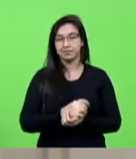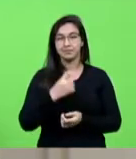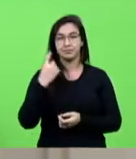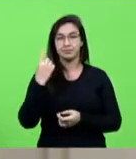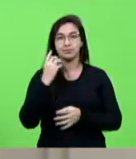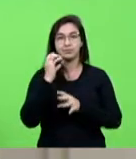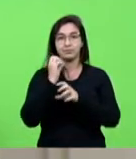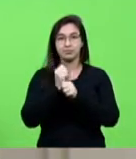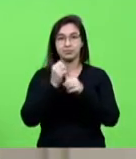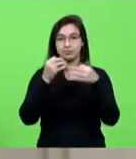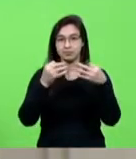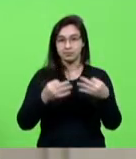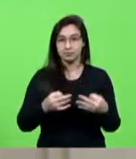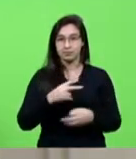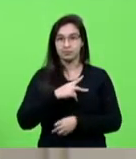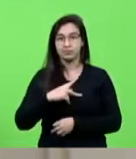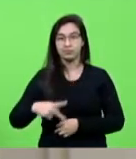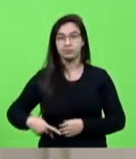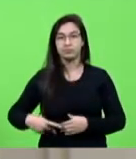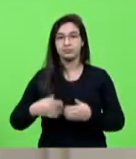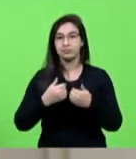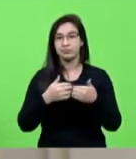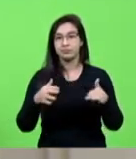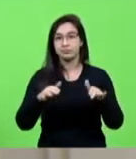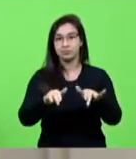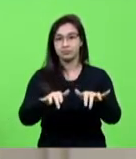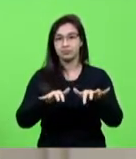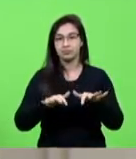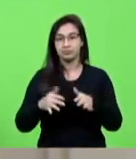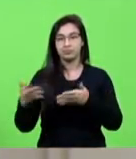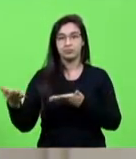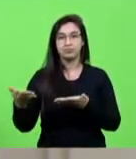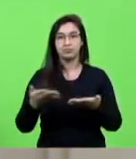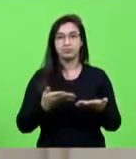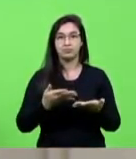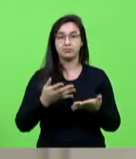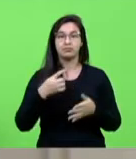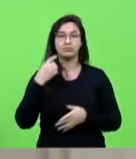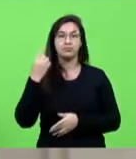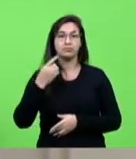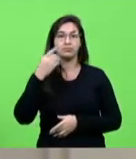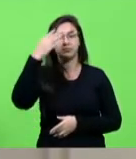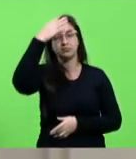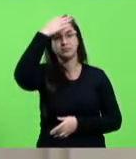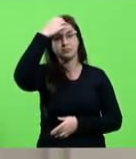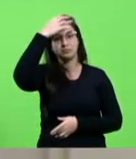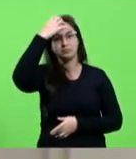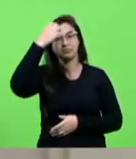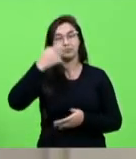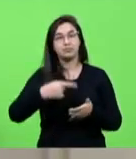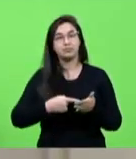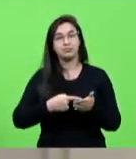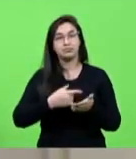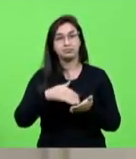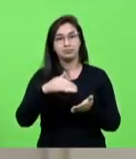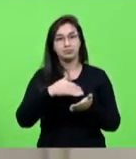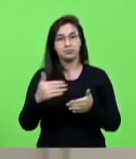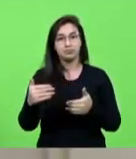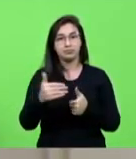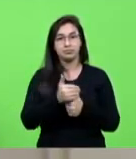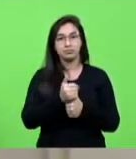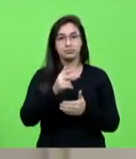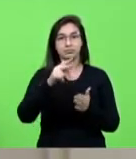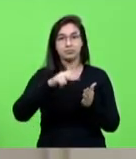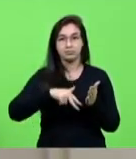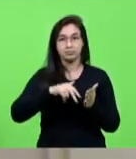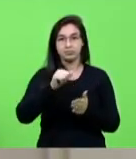regimental, o senhor presidente declarou abertos os trabalhos e convidou o senhor deputado Ismael dos Santos para, como secretário ad hoc, proceder à leitura